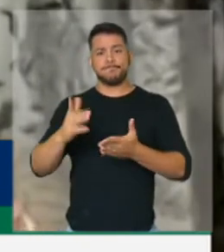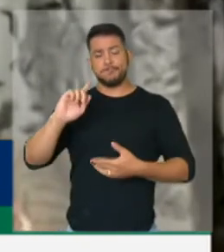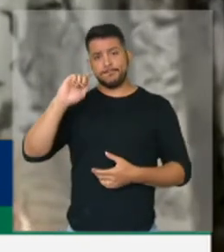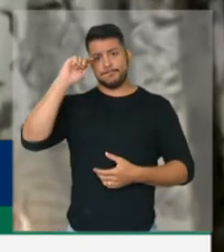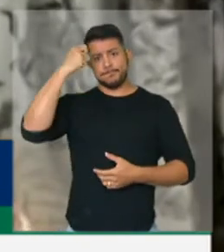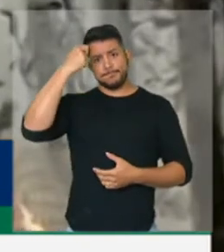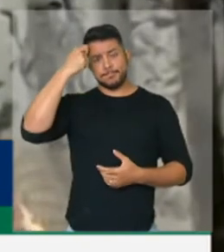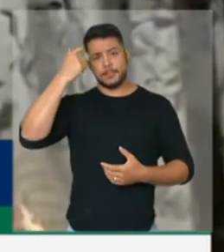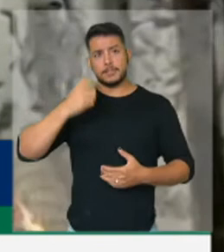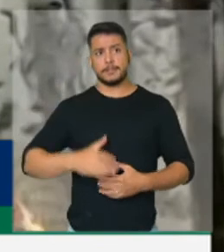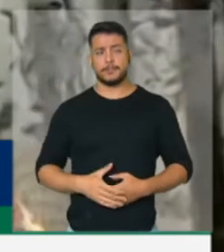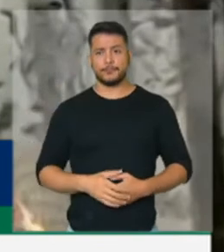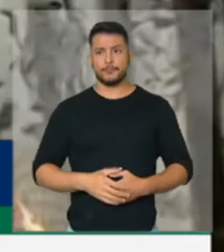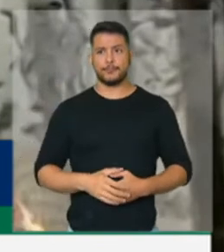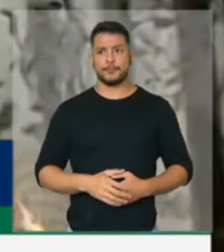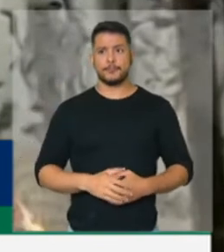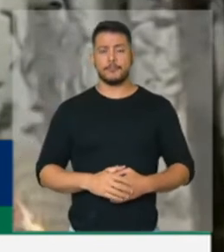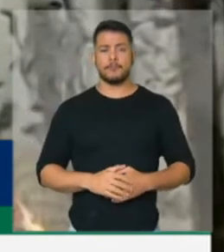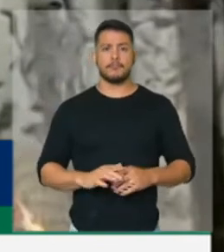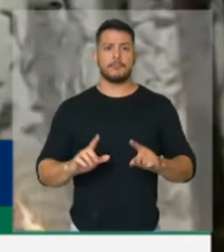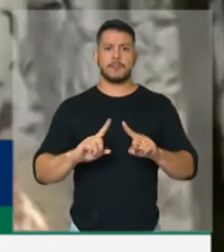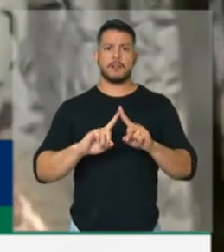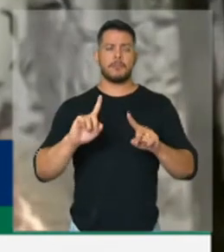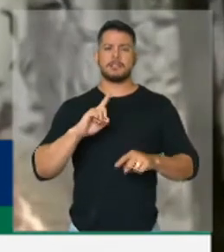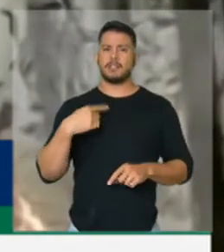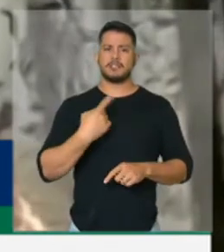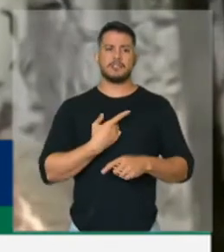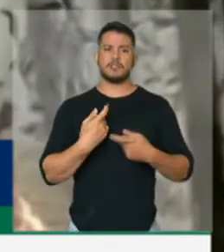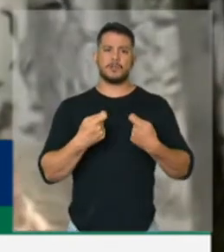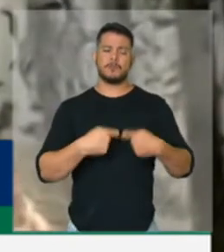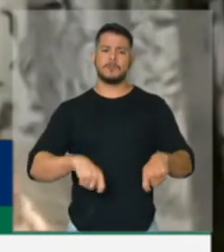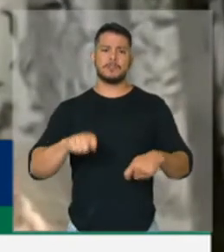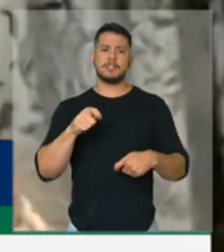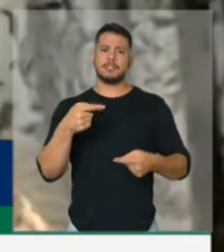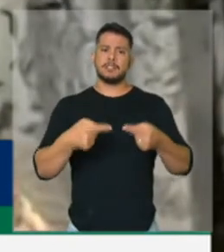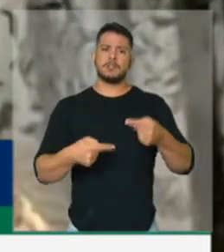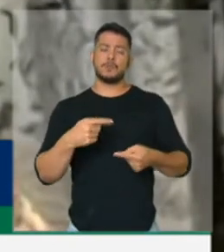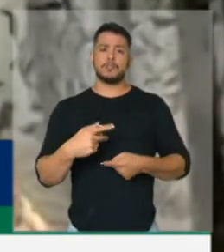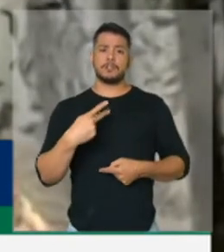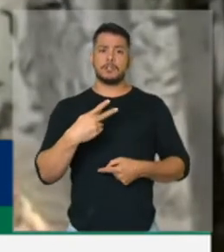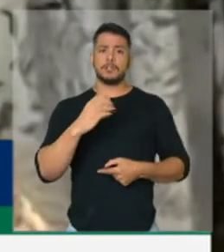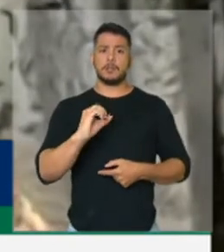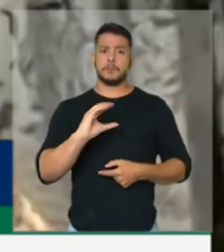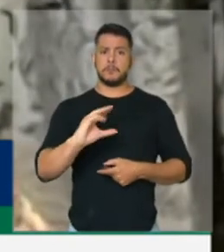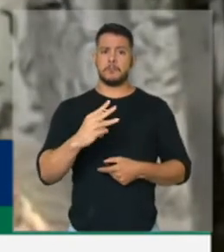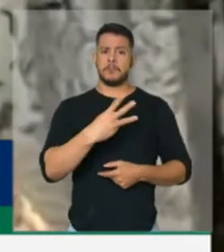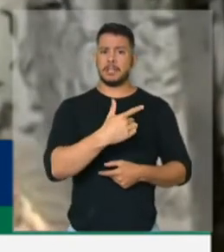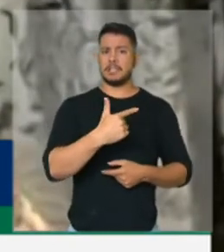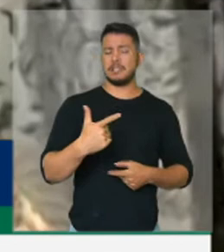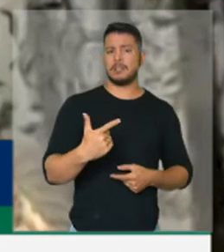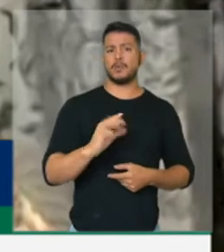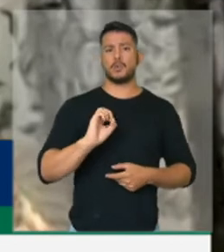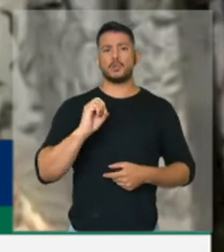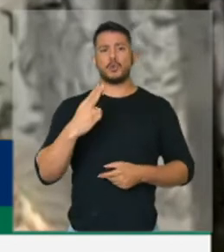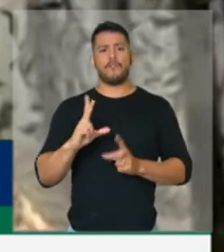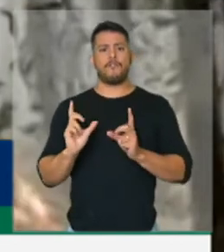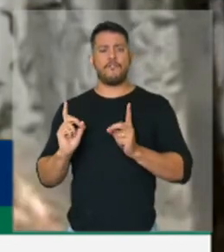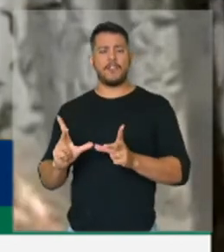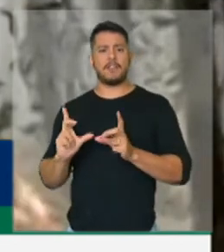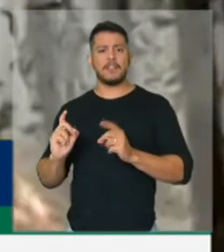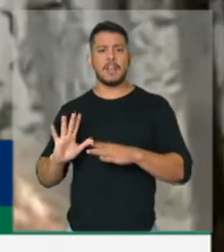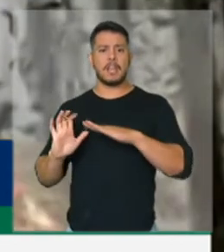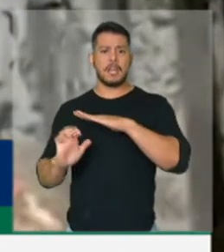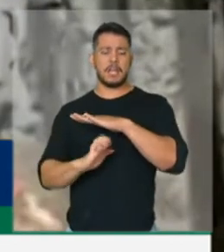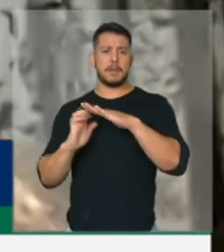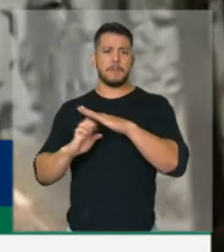estar se debruçando sobre o PEC 32 para destruir os serviços públicos, sobre privatização de Eletrobras, privatização dos Correios,